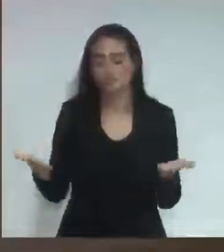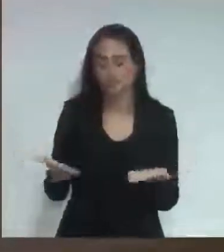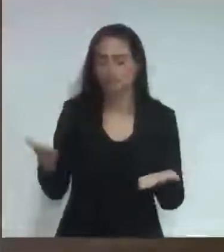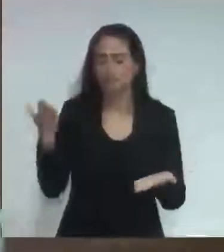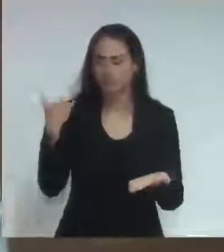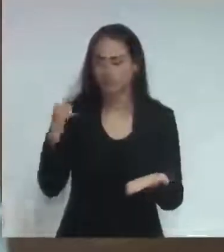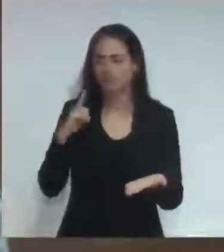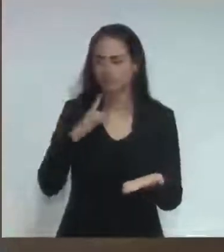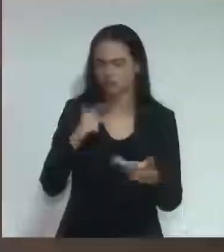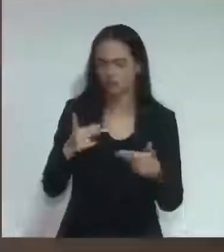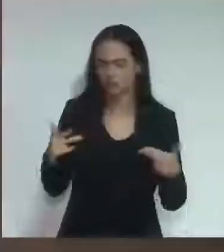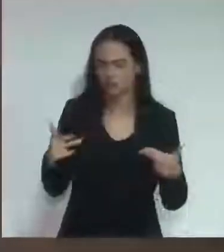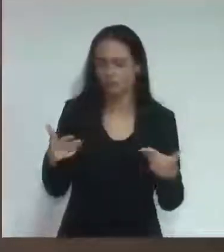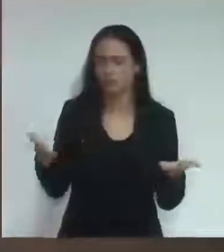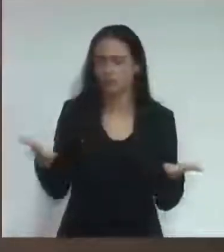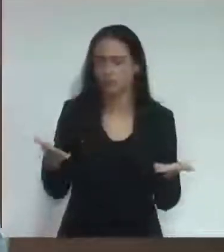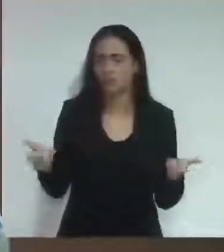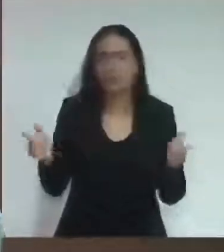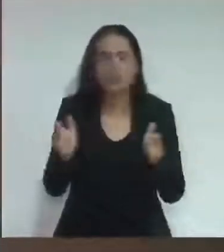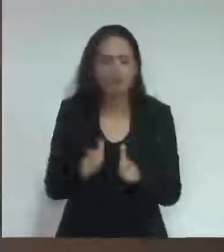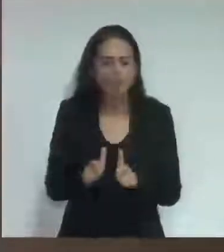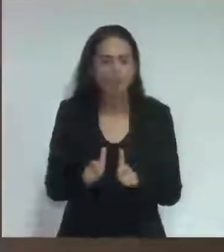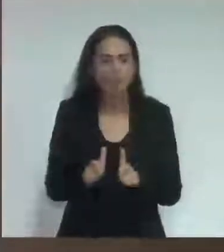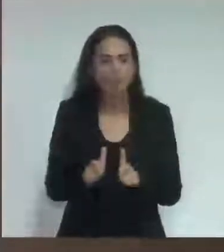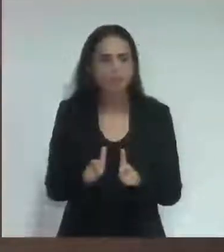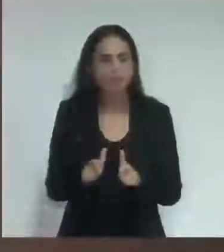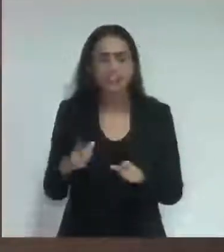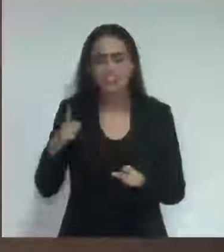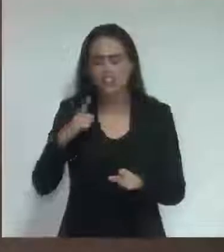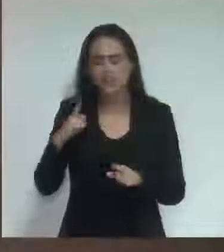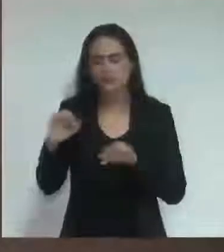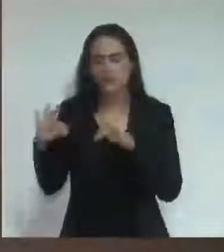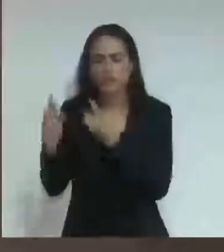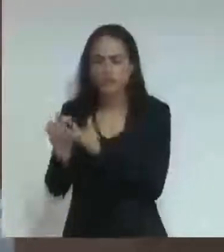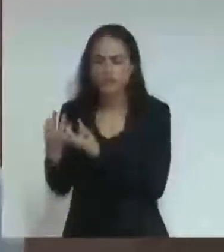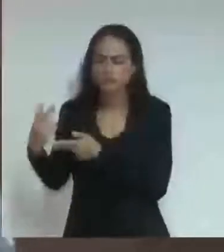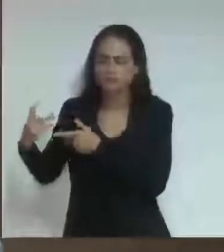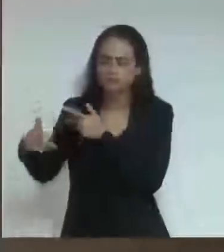seja grande, nunca foi grande, mas a pequena herança de família que tinha hoje é menor.